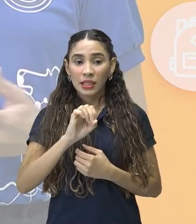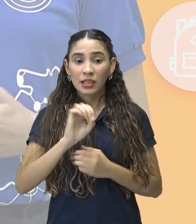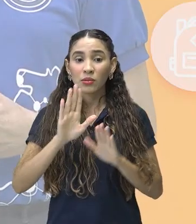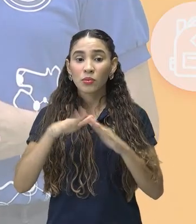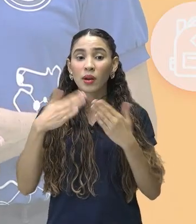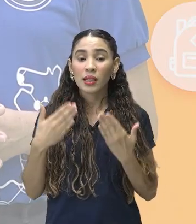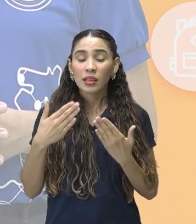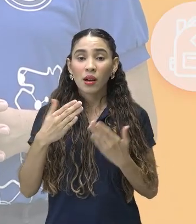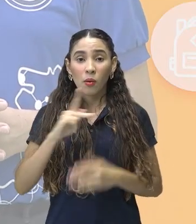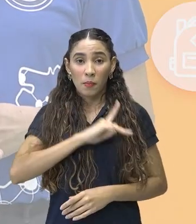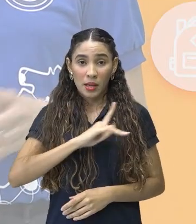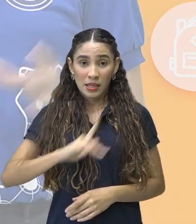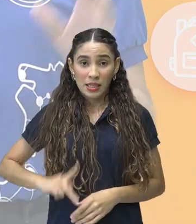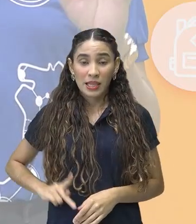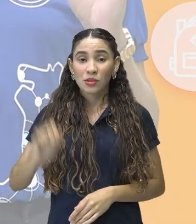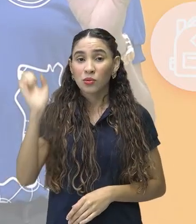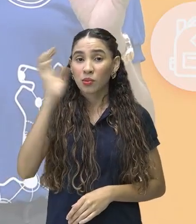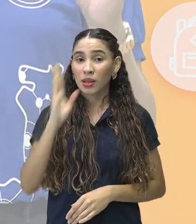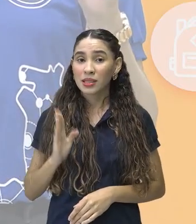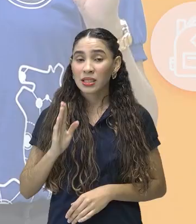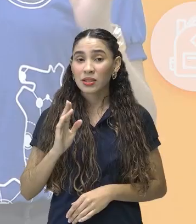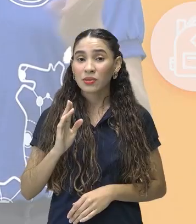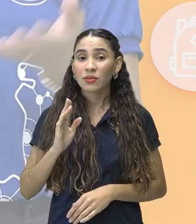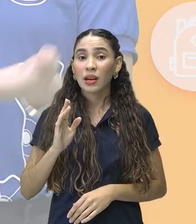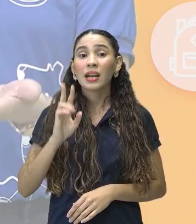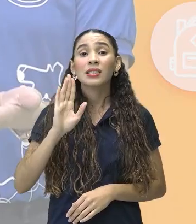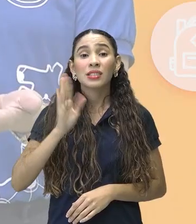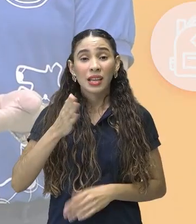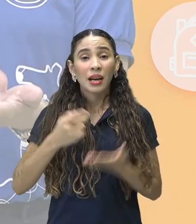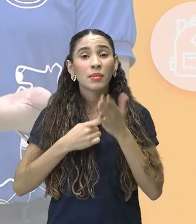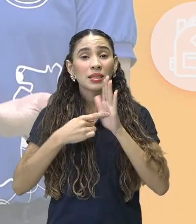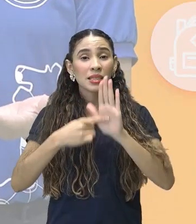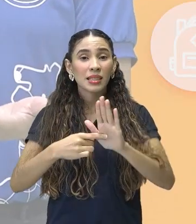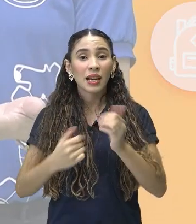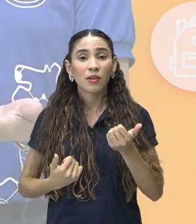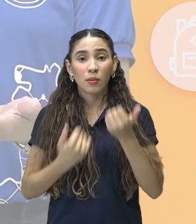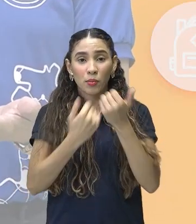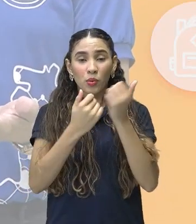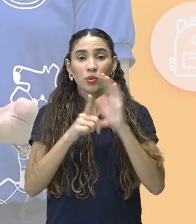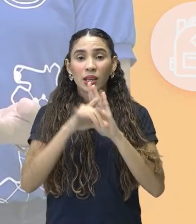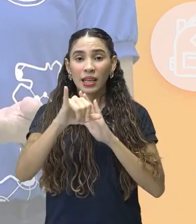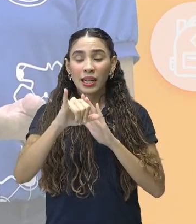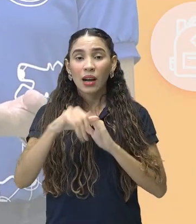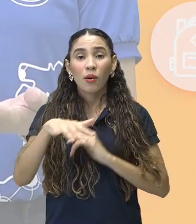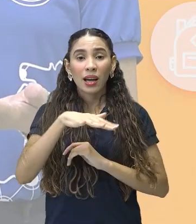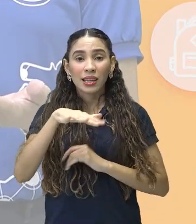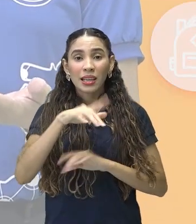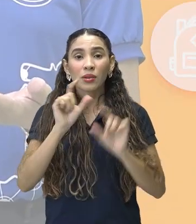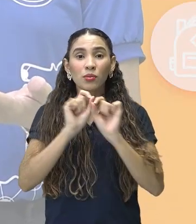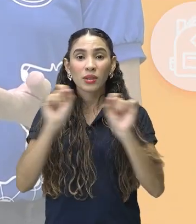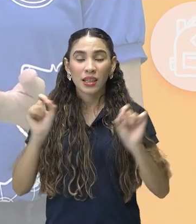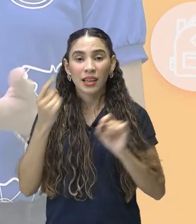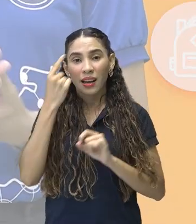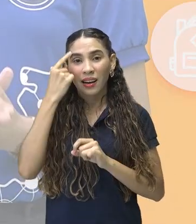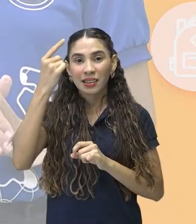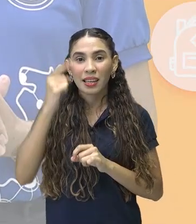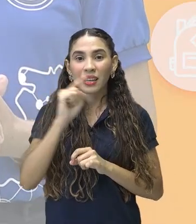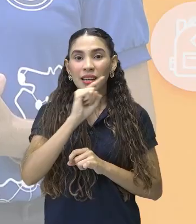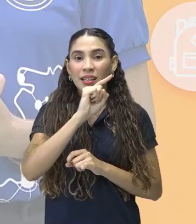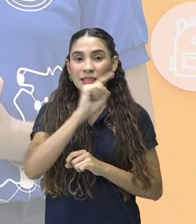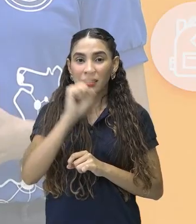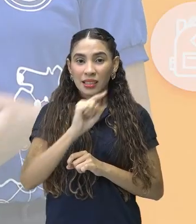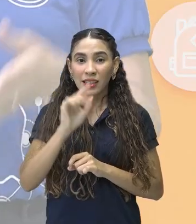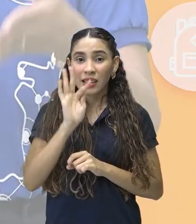então presidente do Brasil, já trazia para o amparo legal, para a lei, esta ideia de